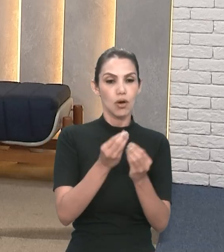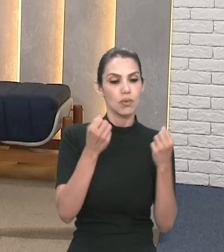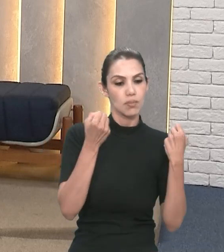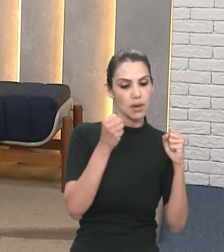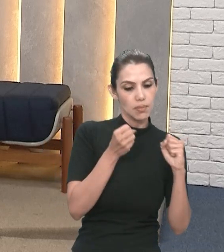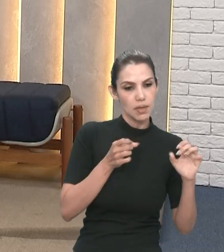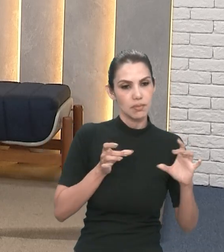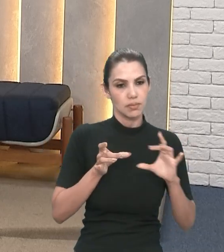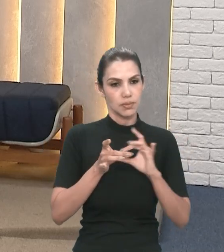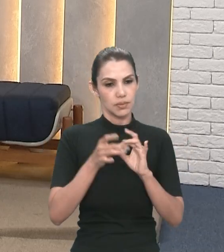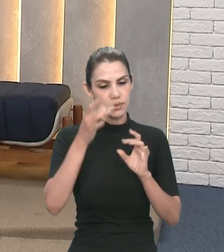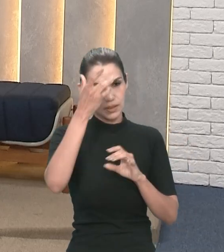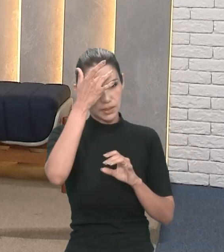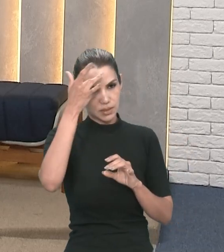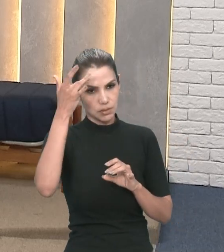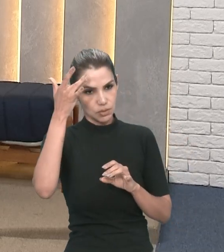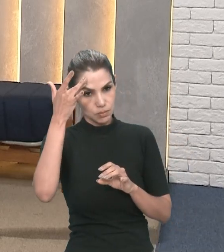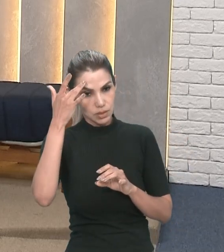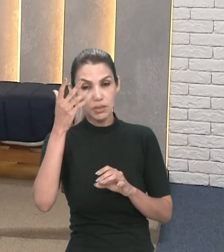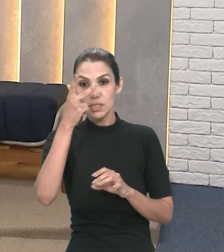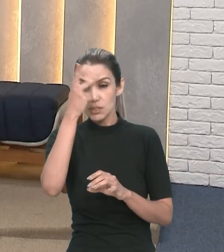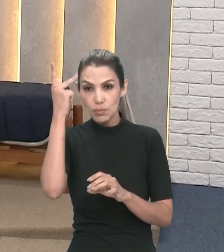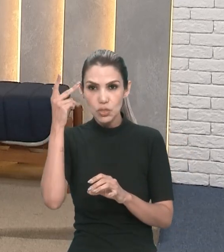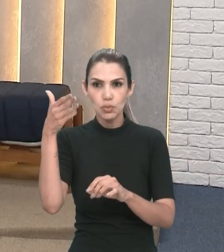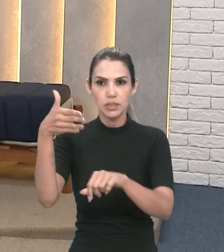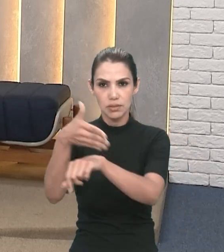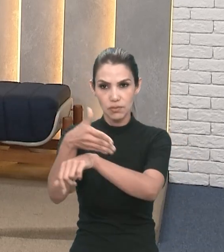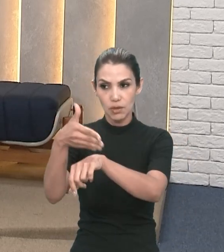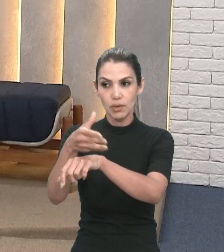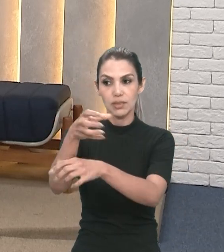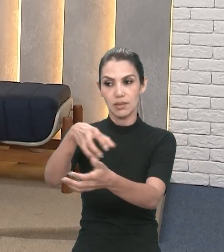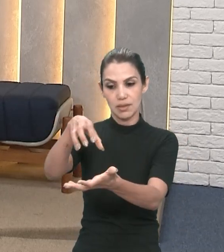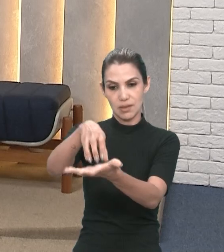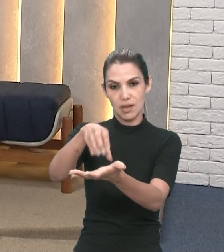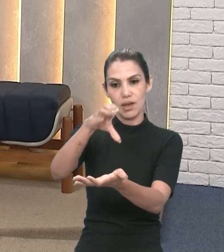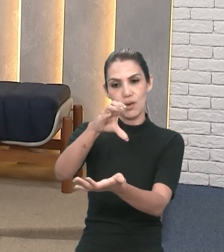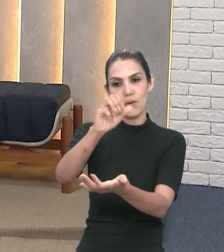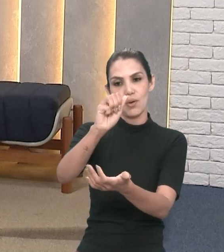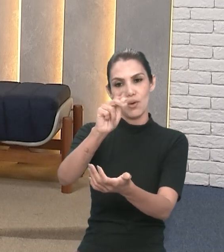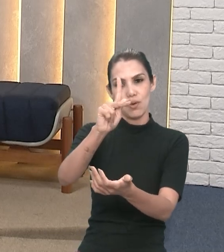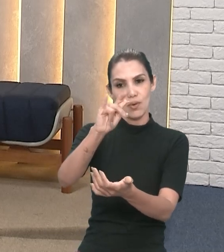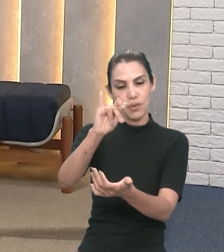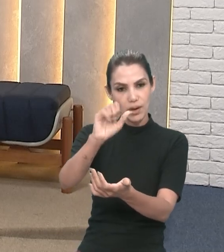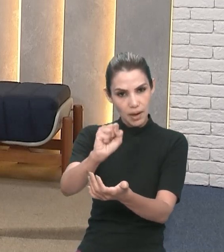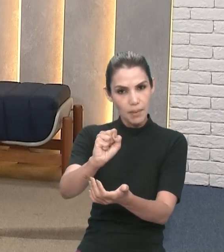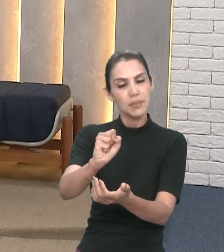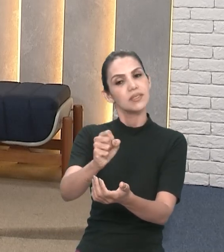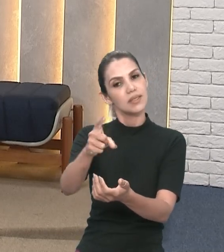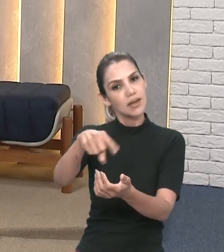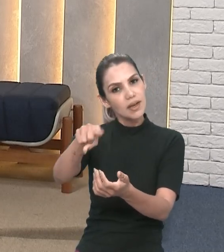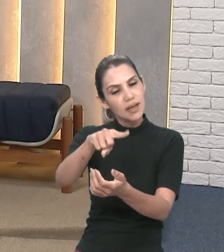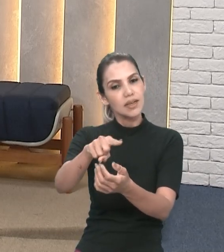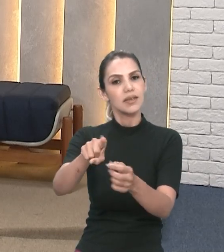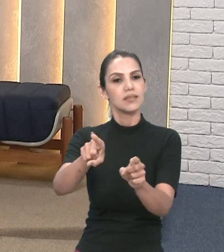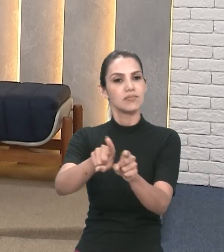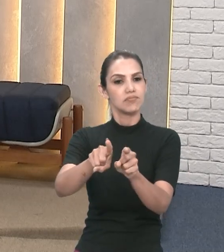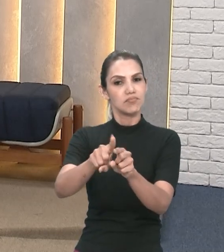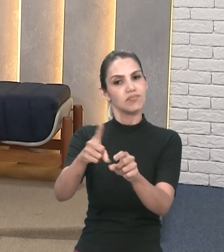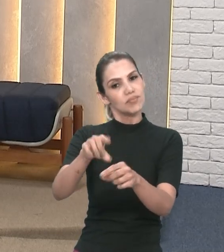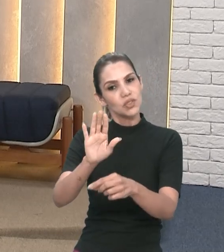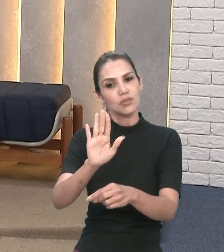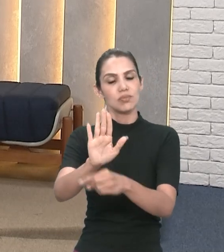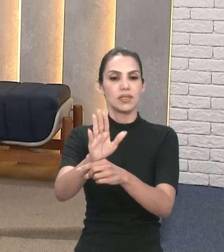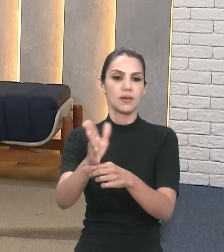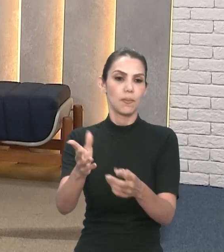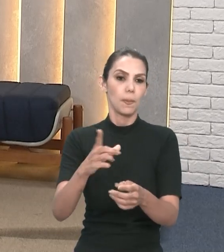trazer os CAPs, os usuários dos CAPs para dentro da Faculdade de Educação Física e criamos o primeiro jogo de saúde mental com todos